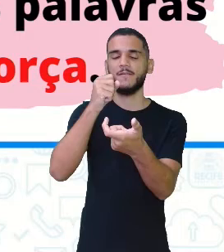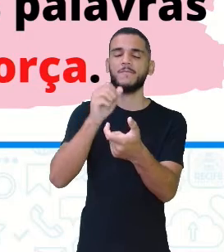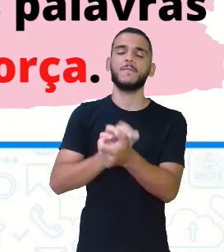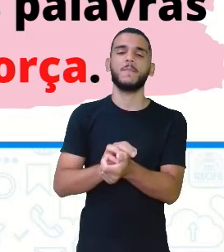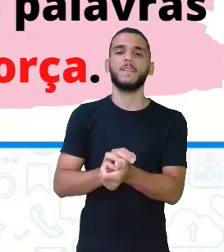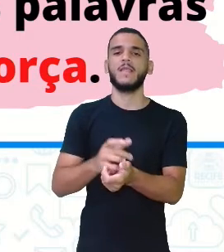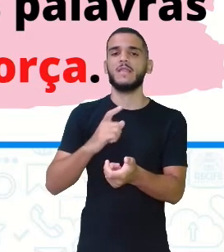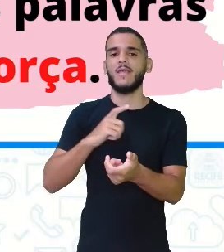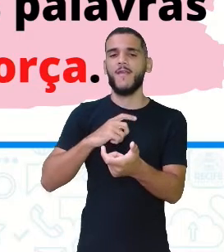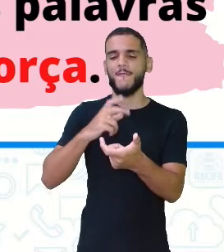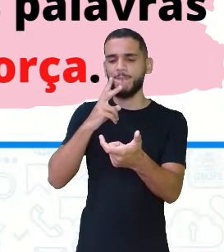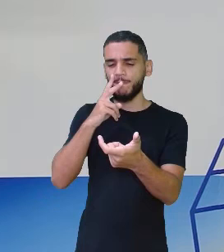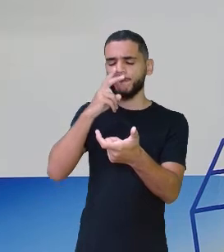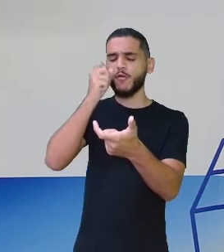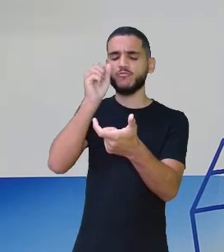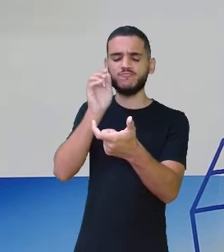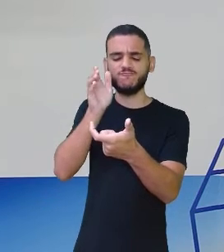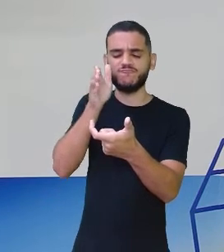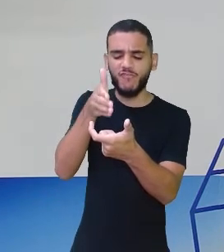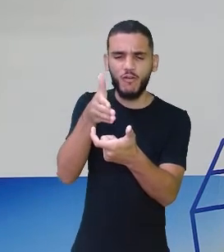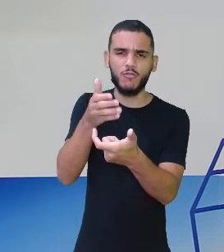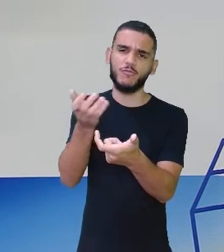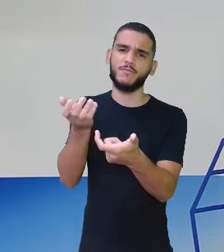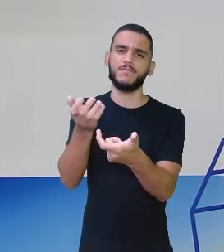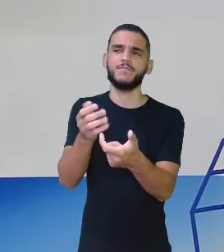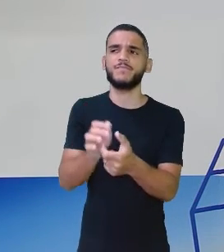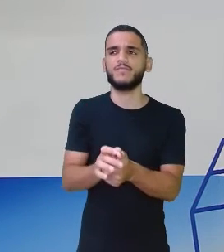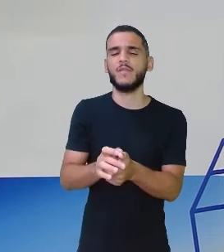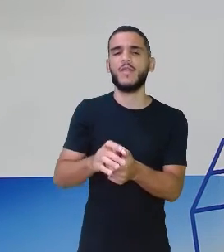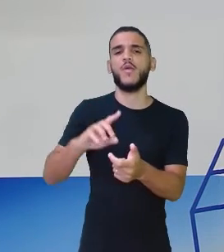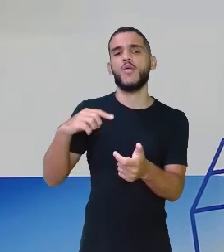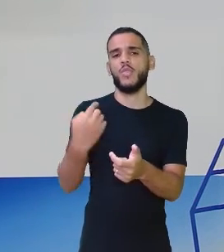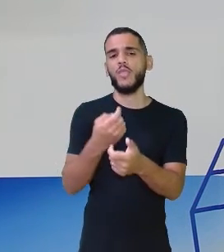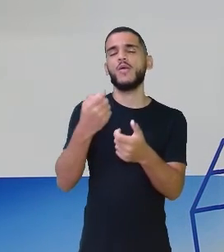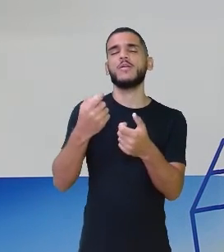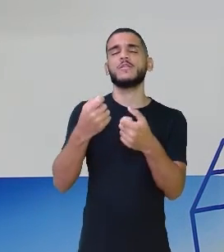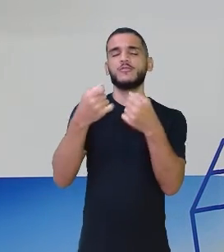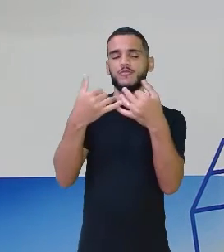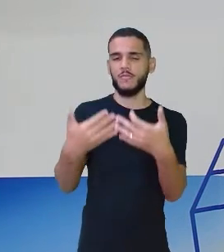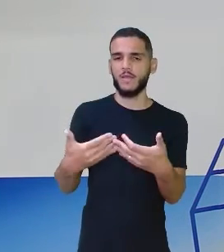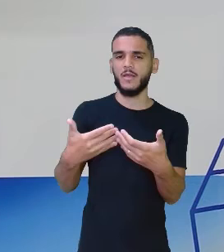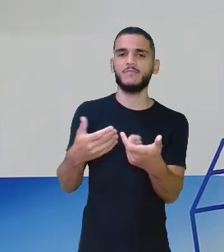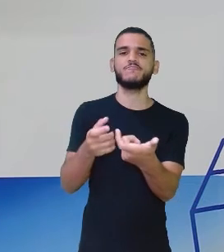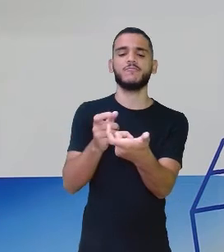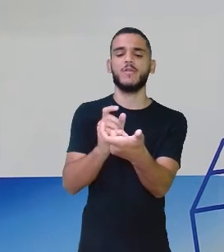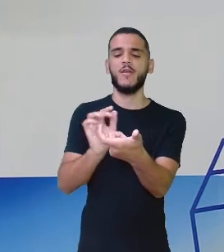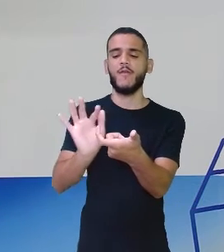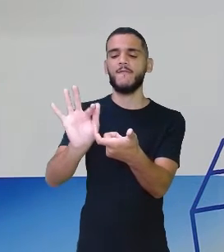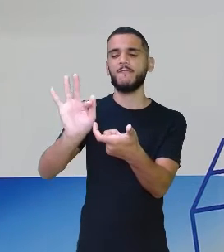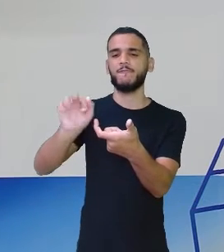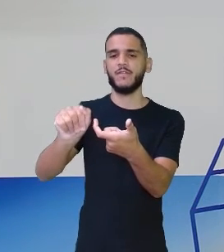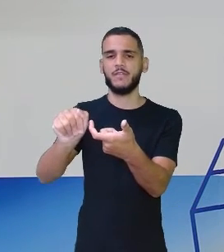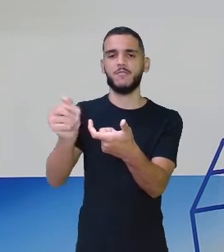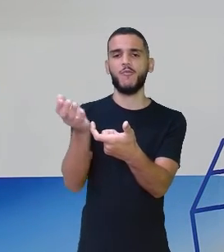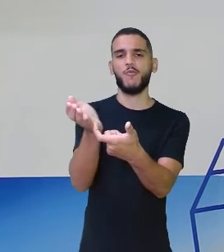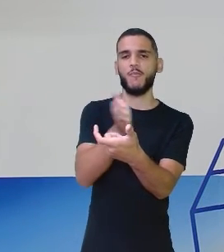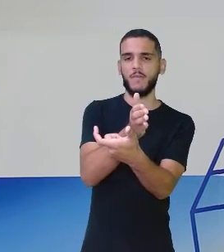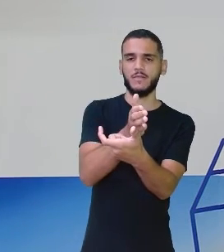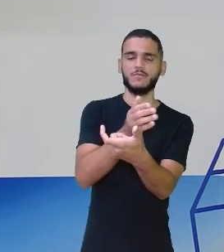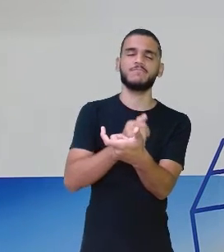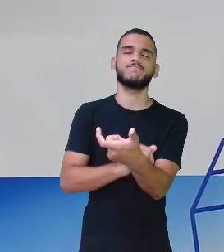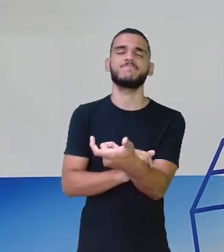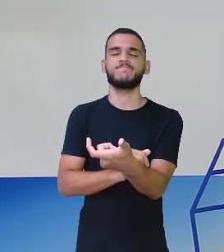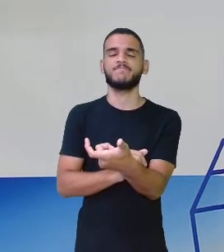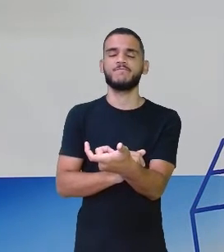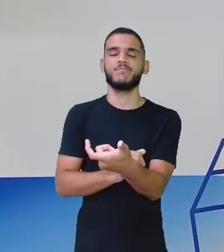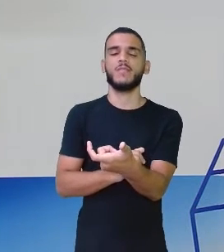com mais força. Por isso que eu disse, a gente faz a contagem da sílaba do final para o começo. A última que eu